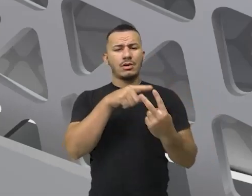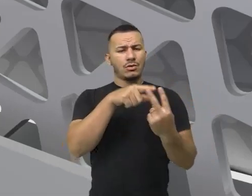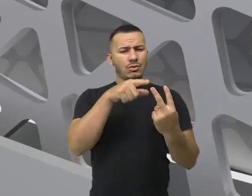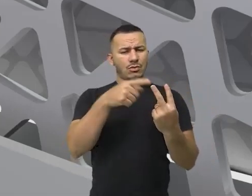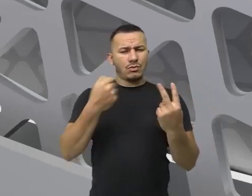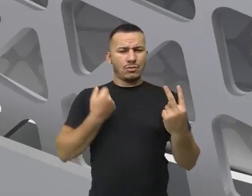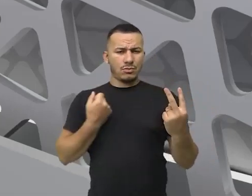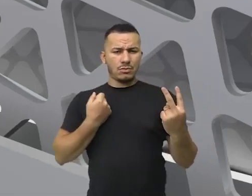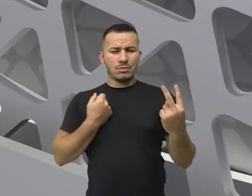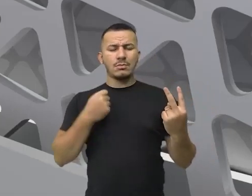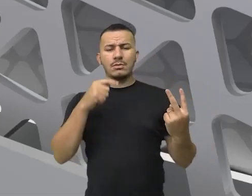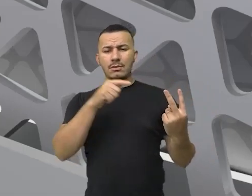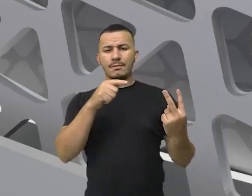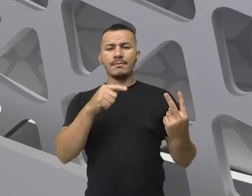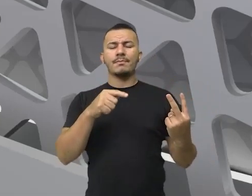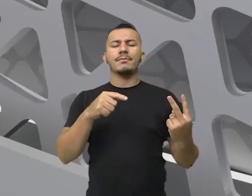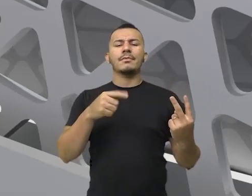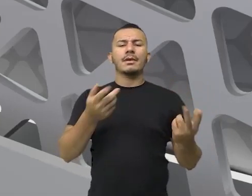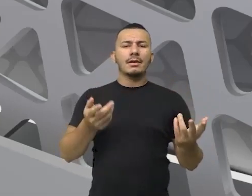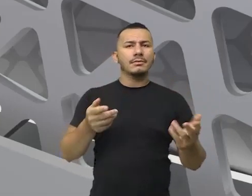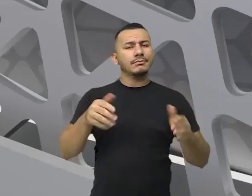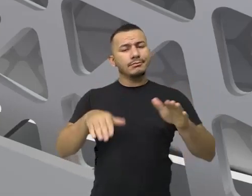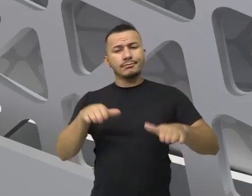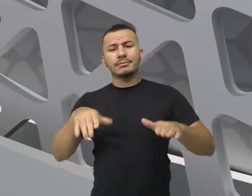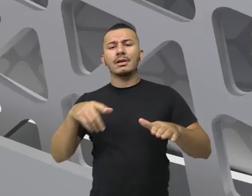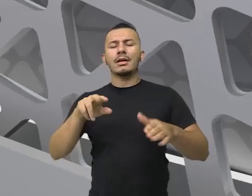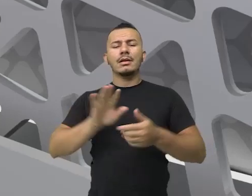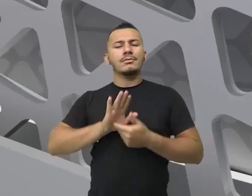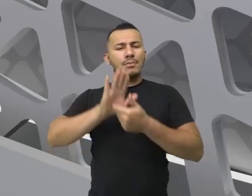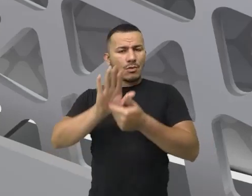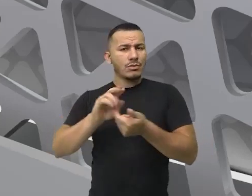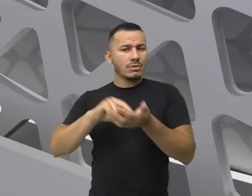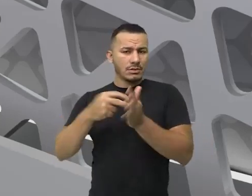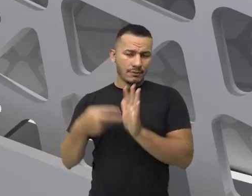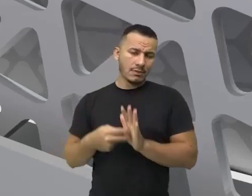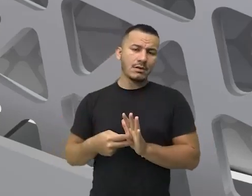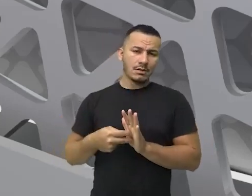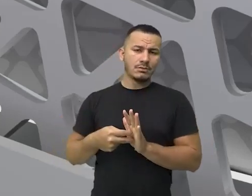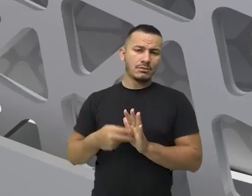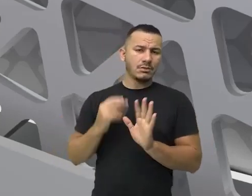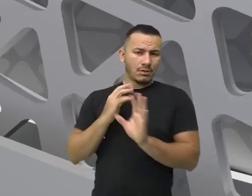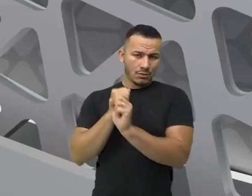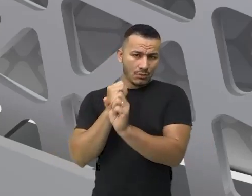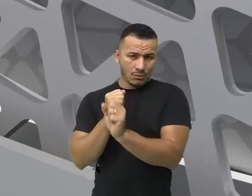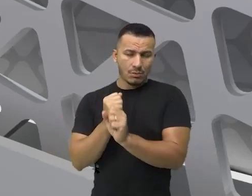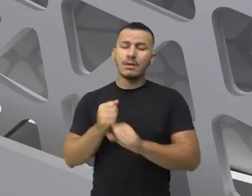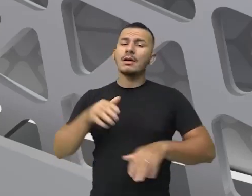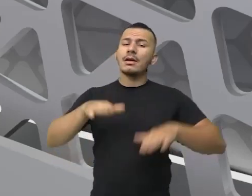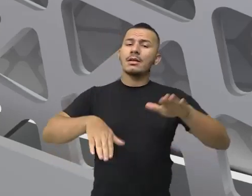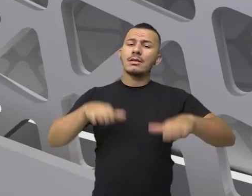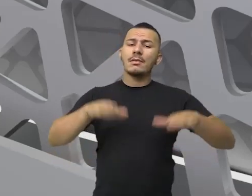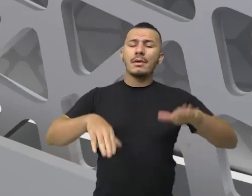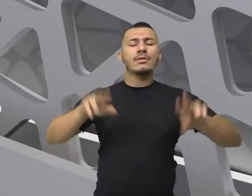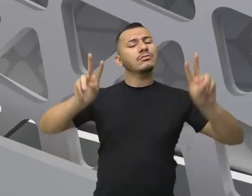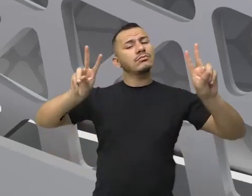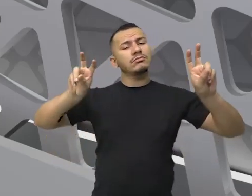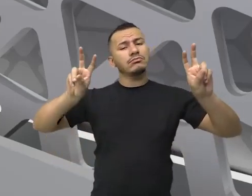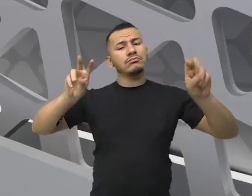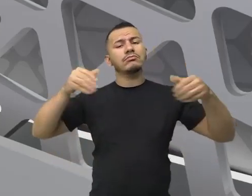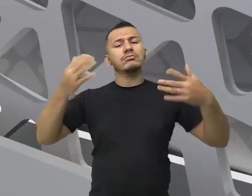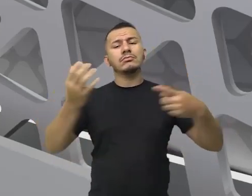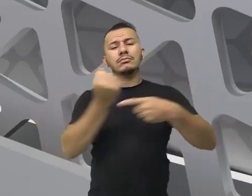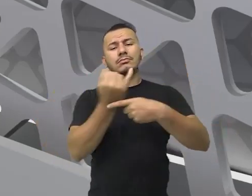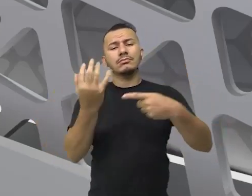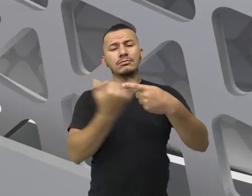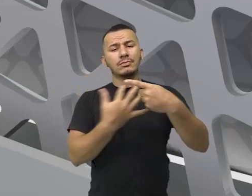números, ela nos traz significados, dependendo do contexto onde essa